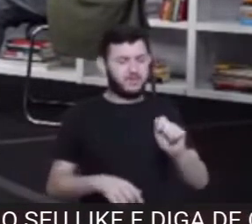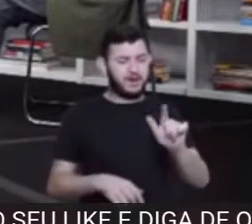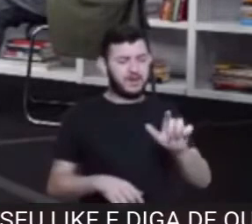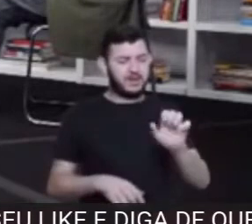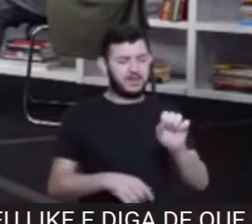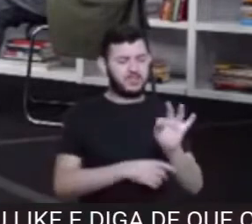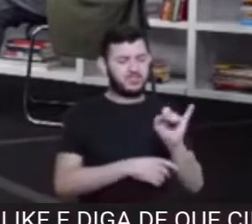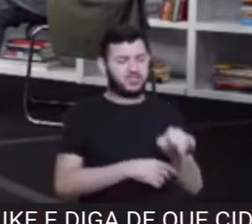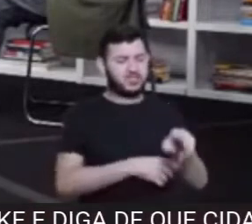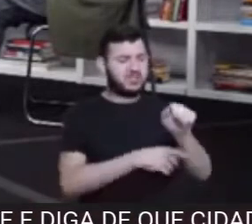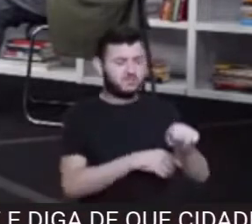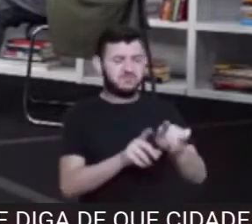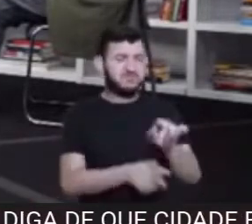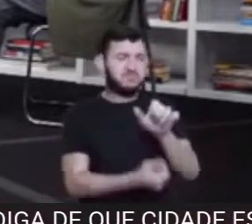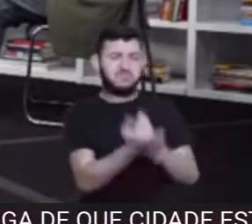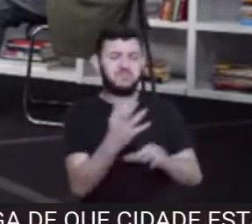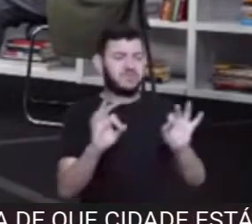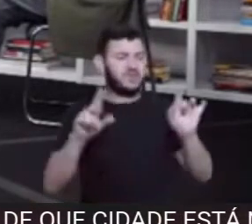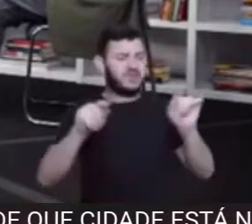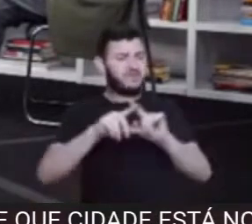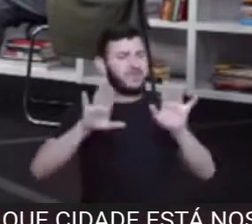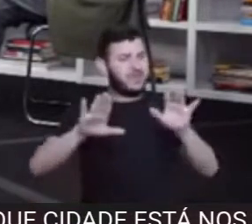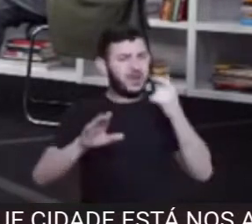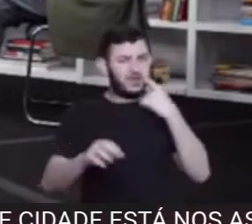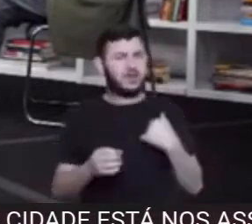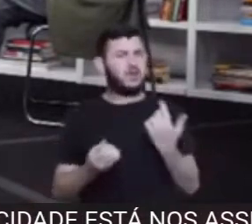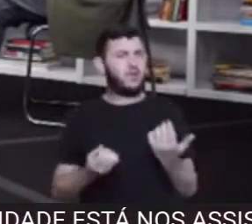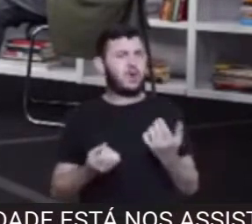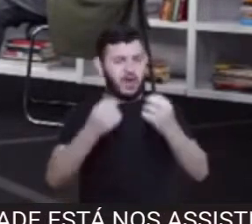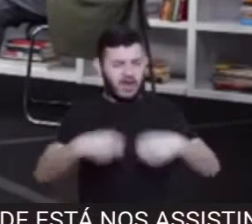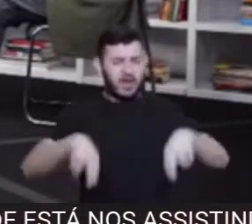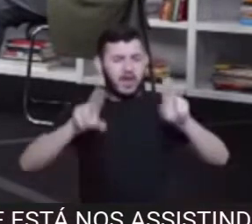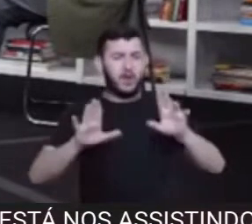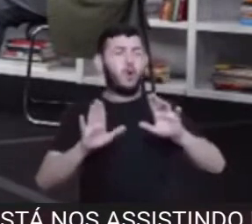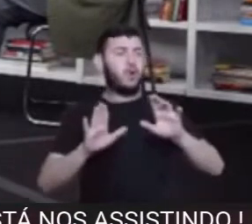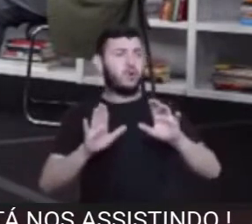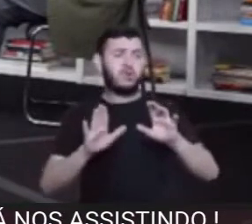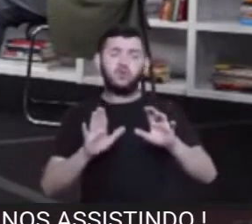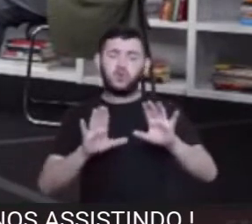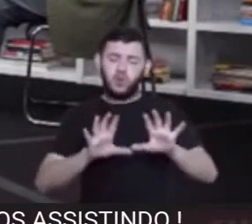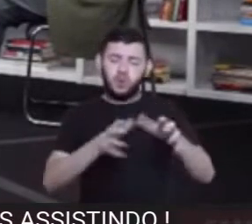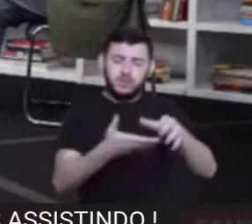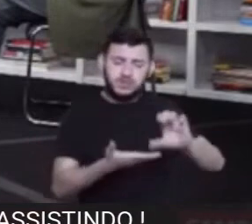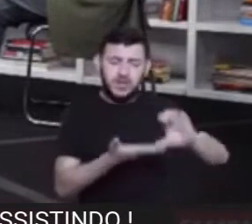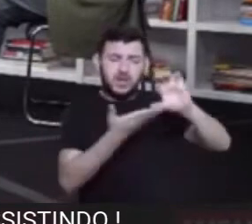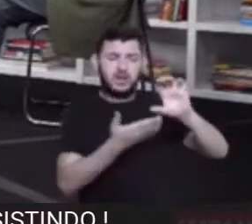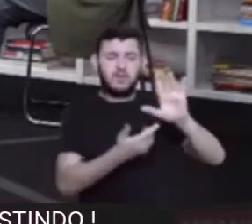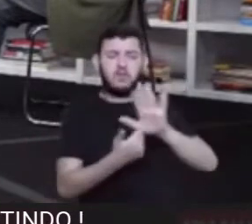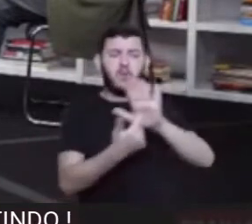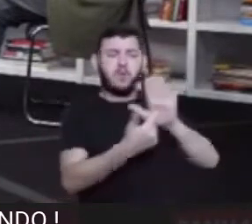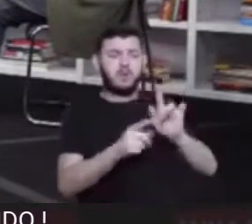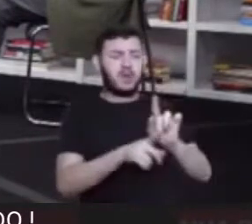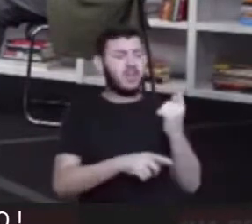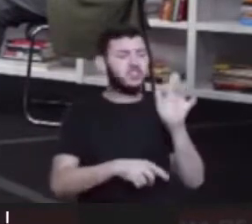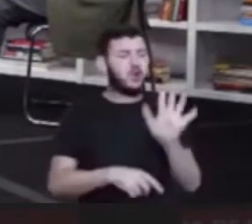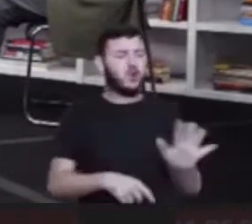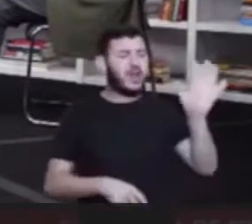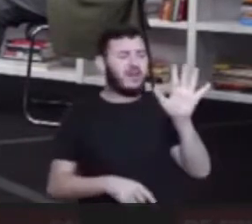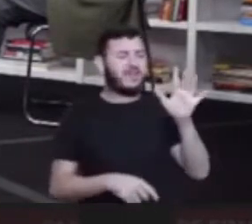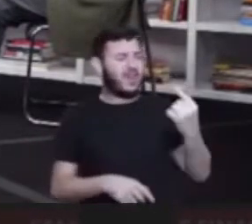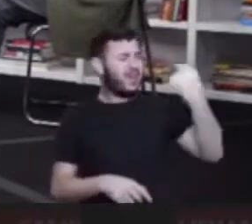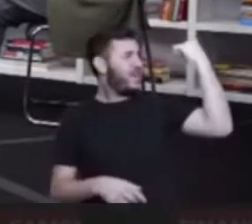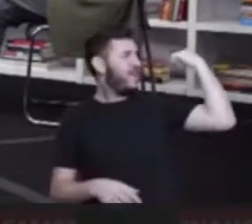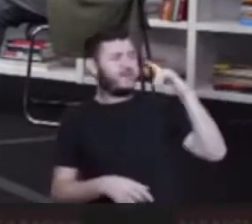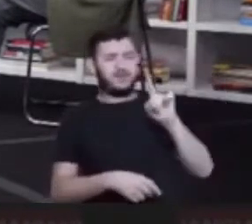representa a geografia de 48, mas não representa a geografia de agora. Ou seja, por que o continente africano não